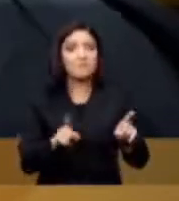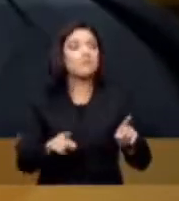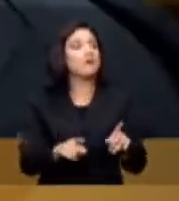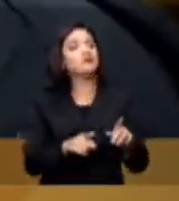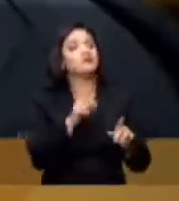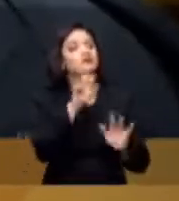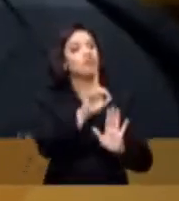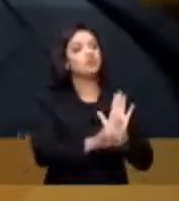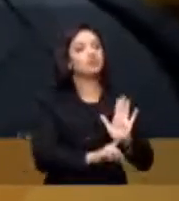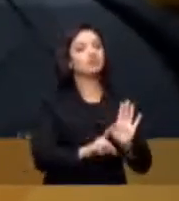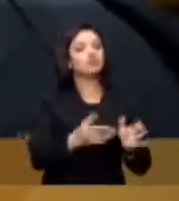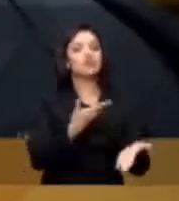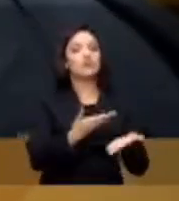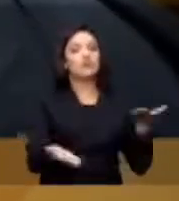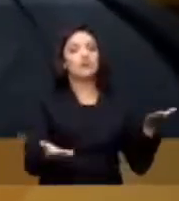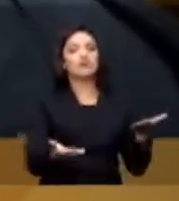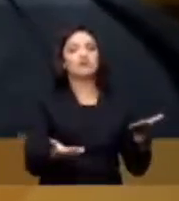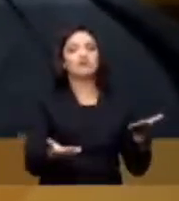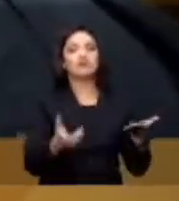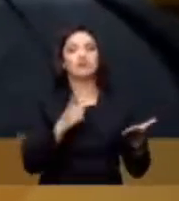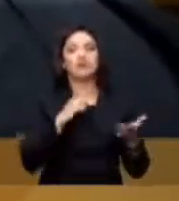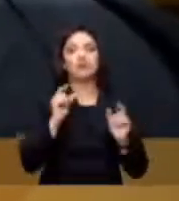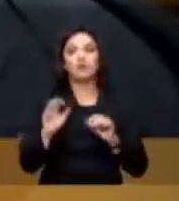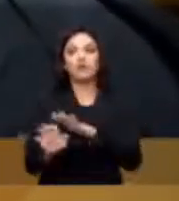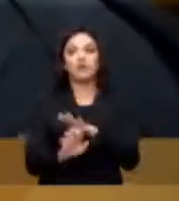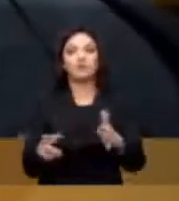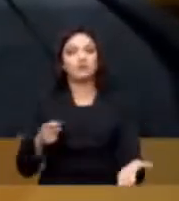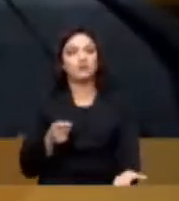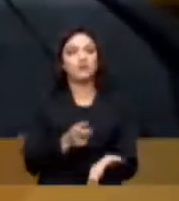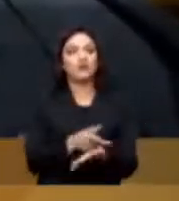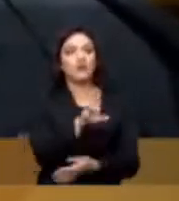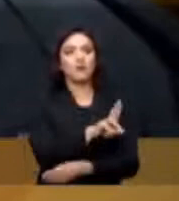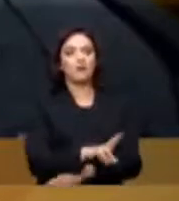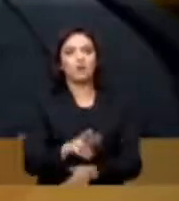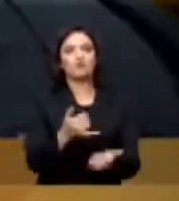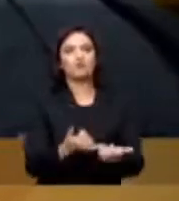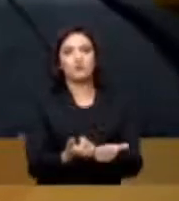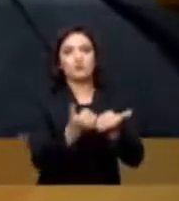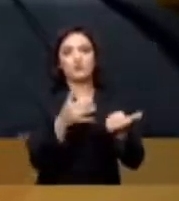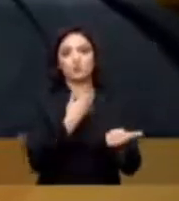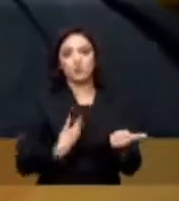à compensação financeira pela utilização deste patrimônio público.